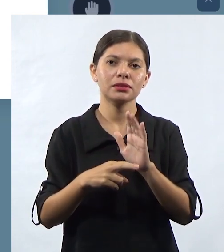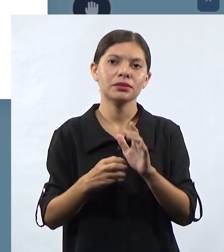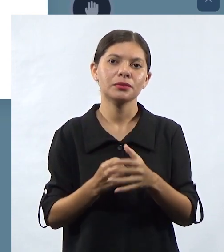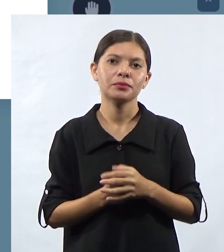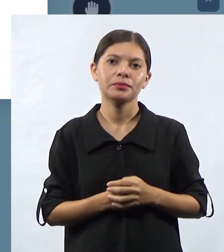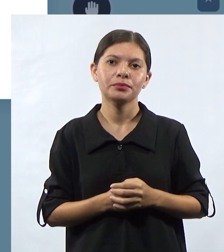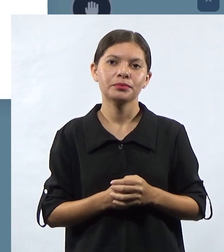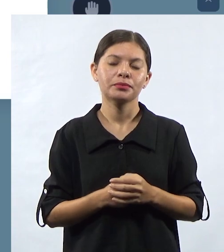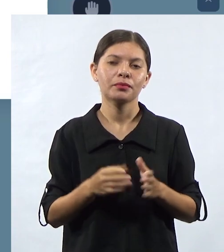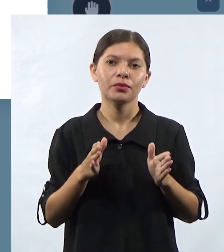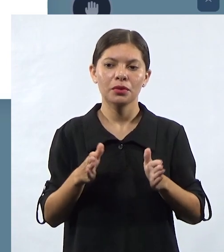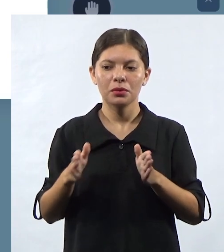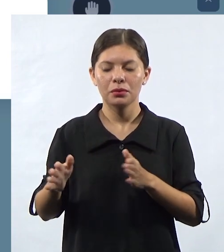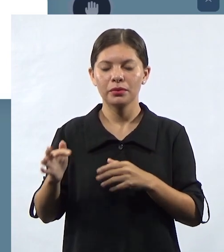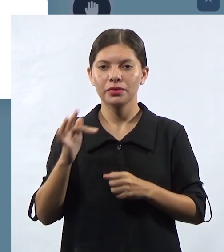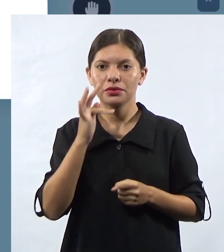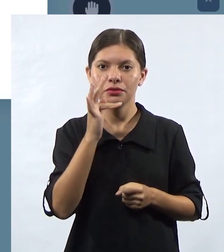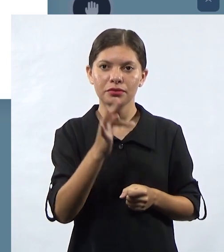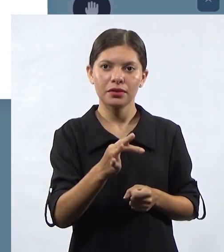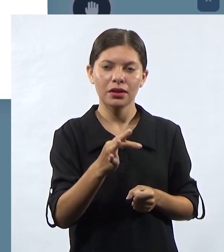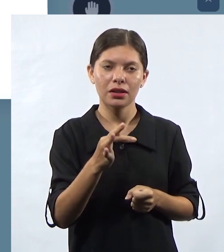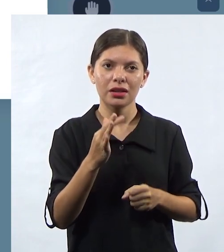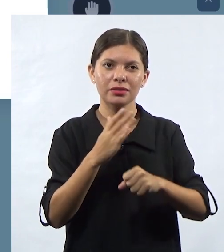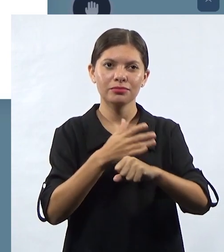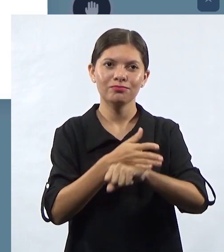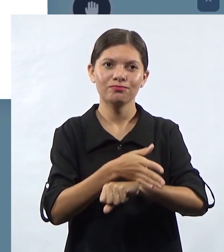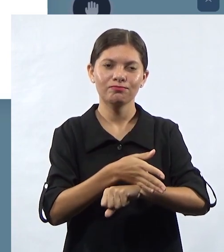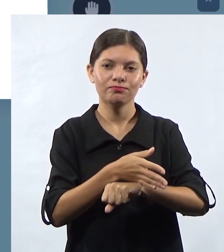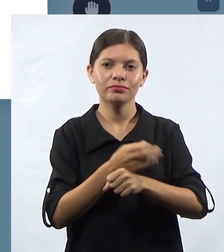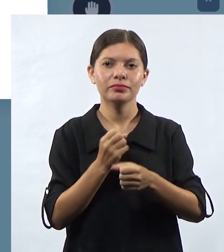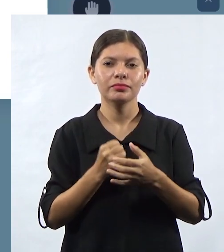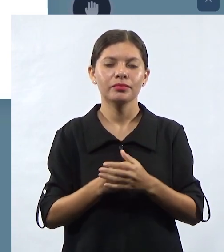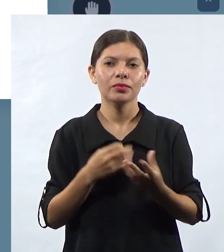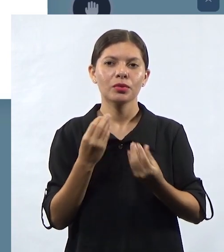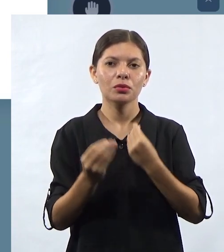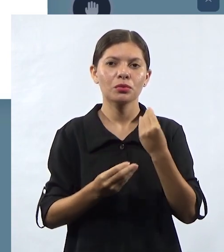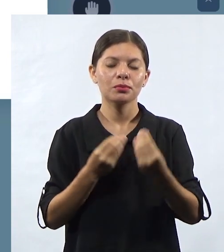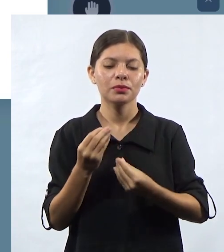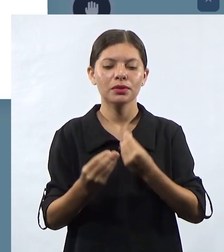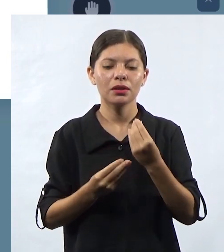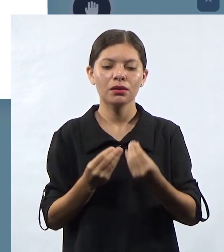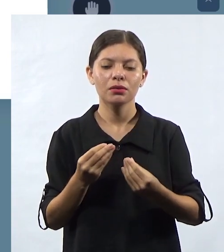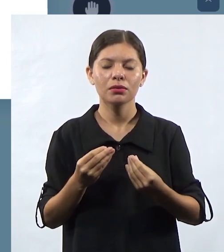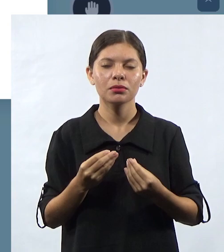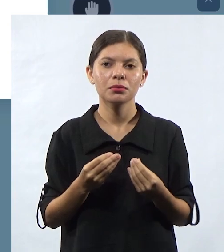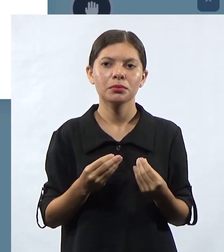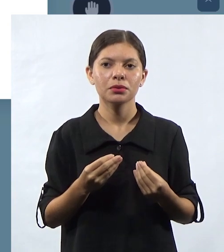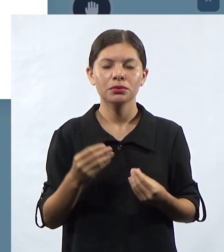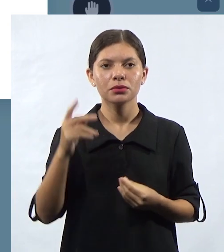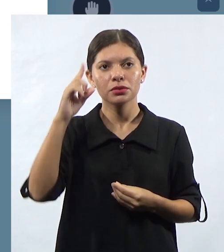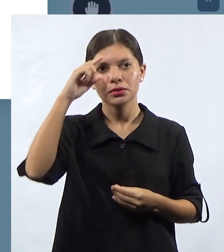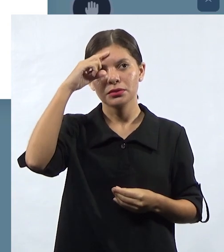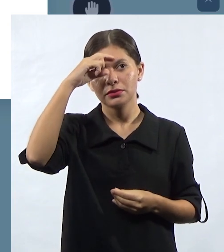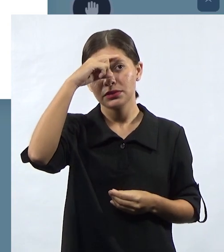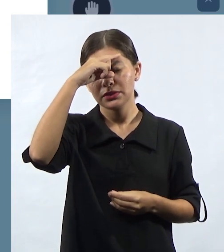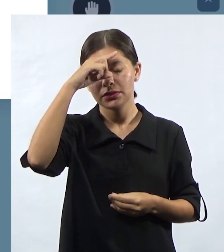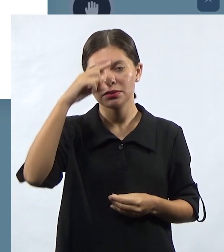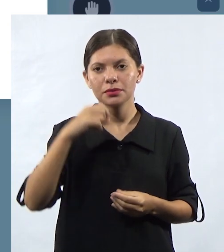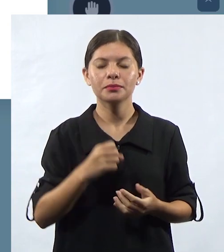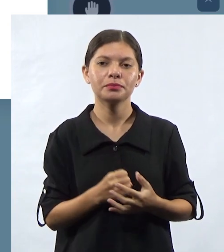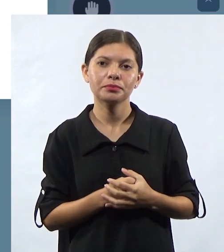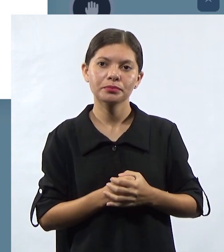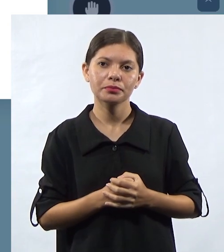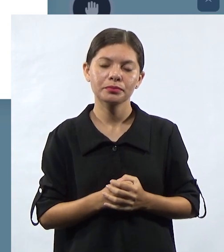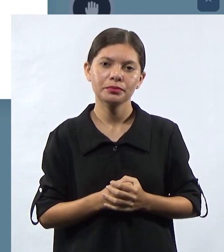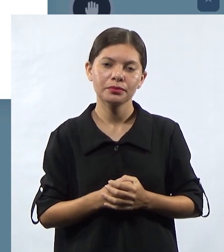fala, medidas de intervenção e como lidar com as situações difíceis. Esses tópicos aqui são essenciais